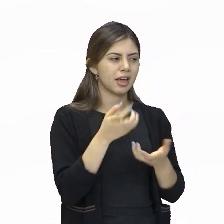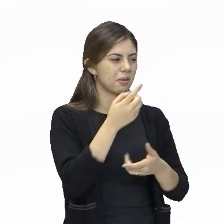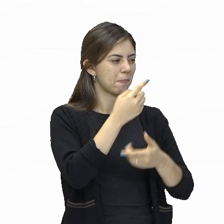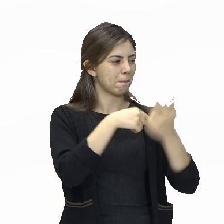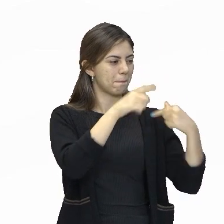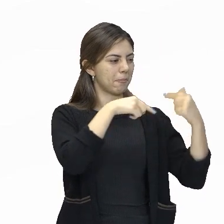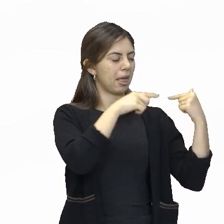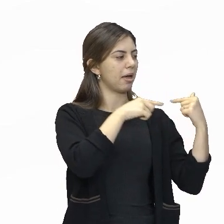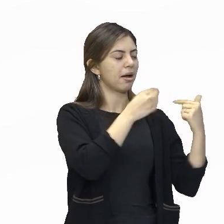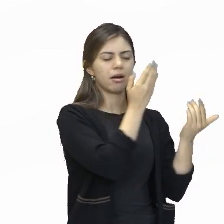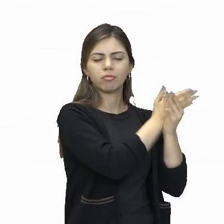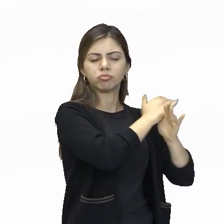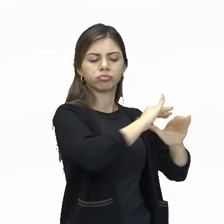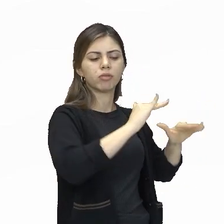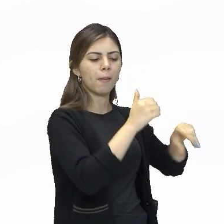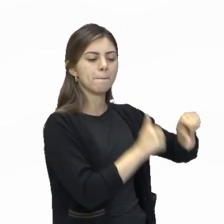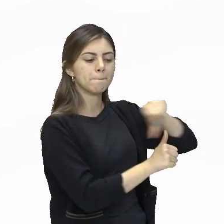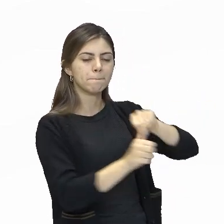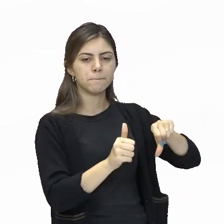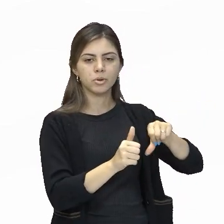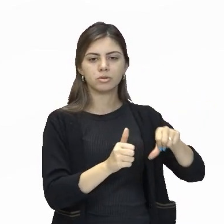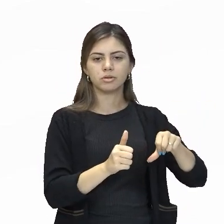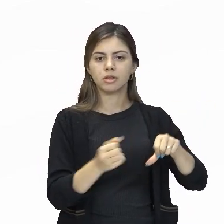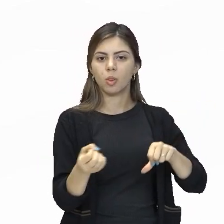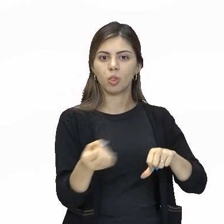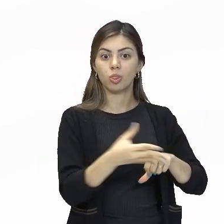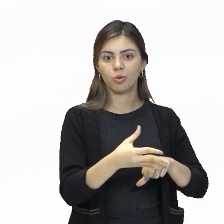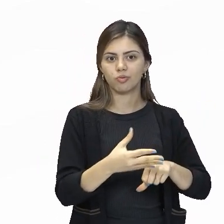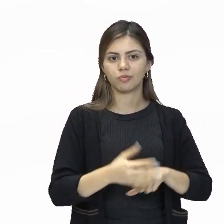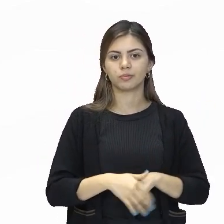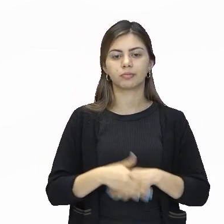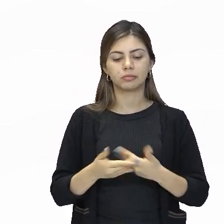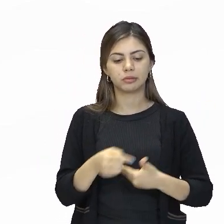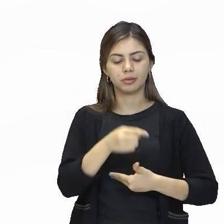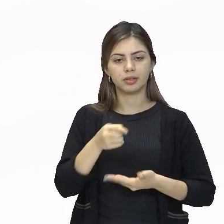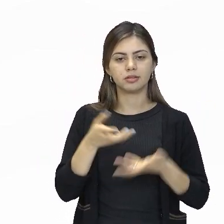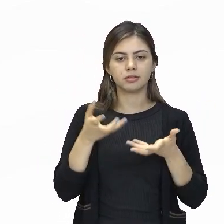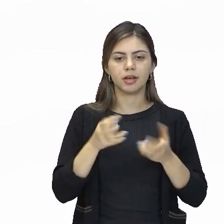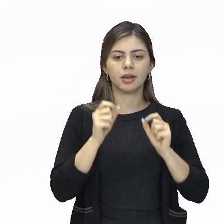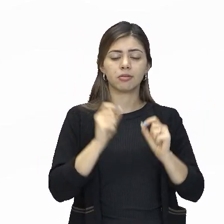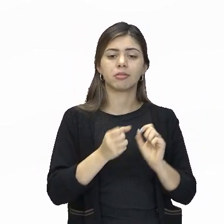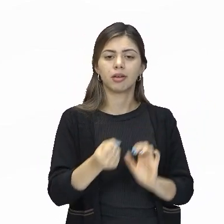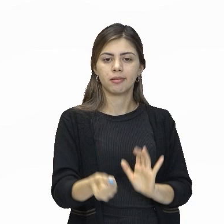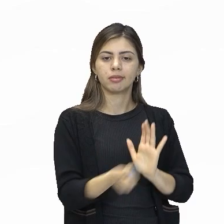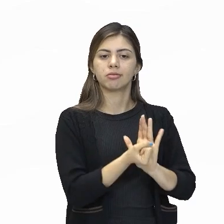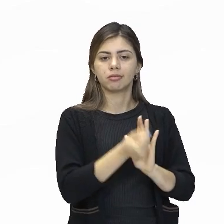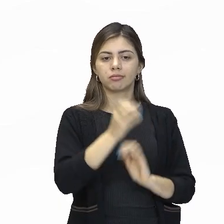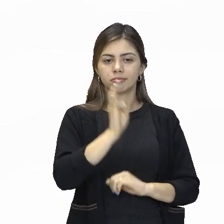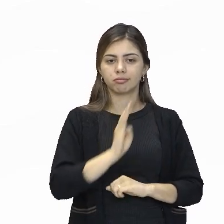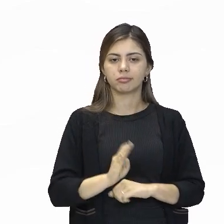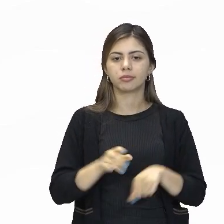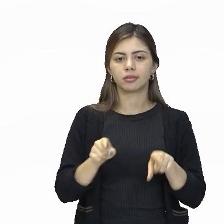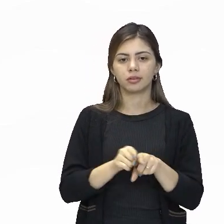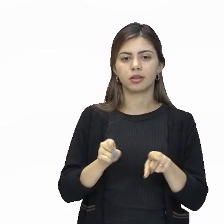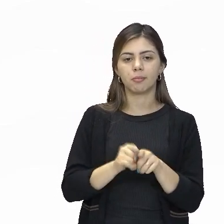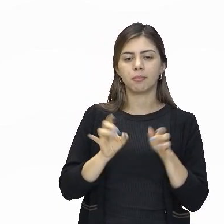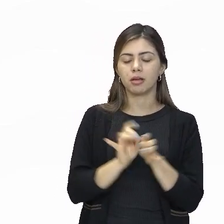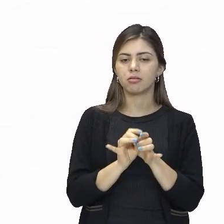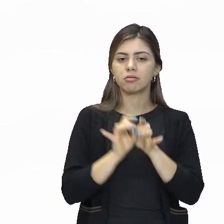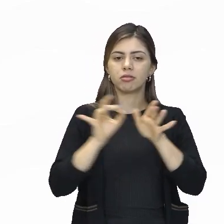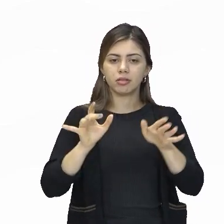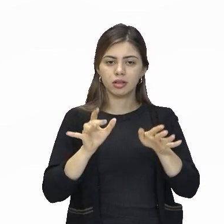foi feito e começar do zero. Ele busca uma identidade nacional, maior liberdade formal,